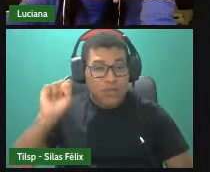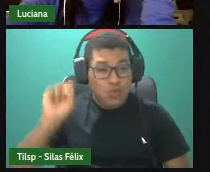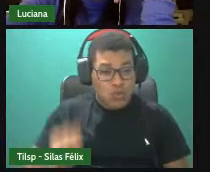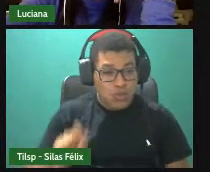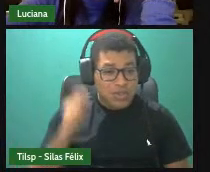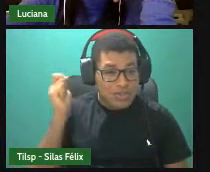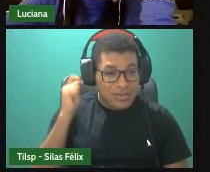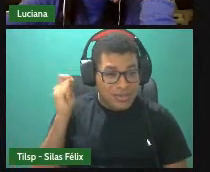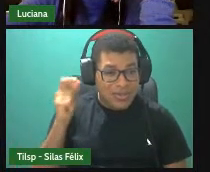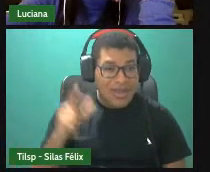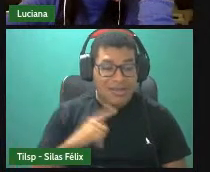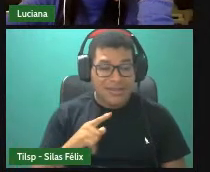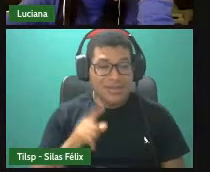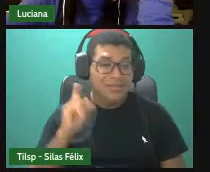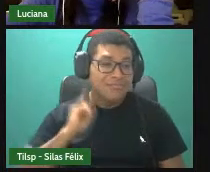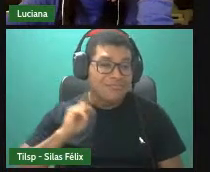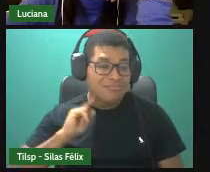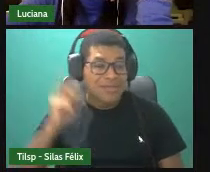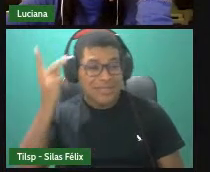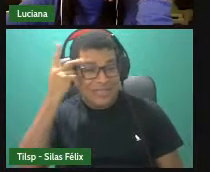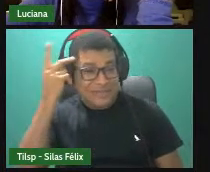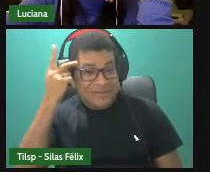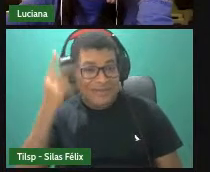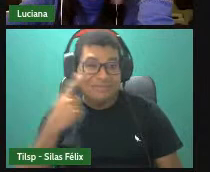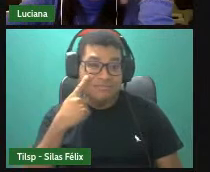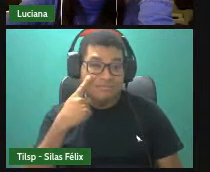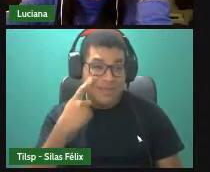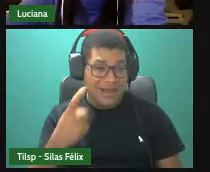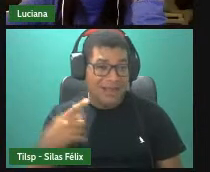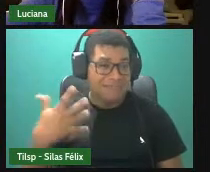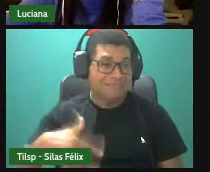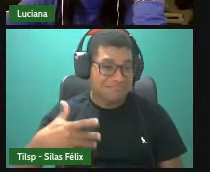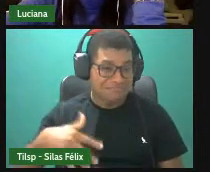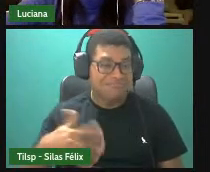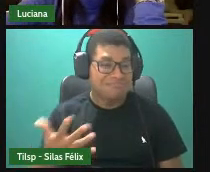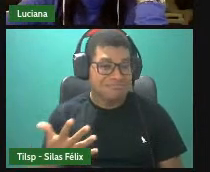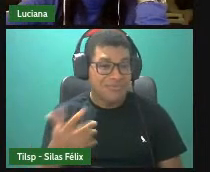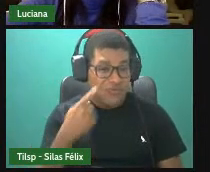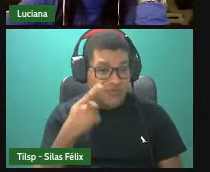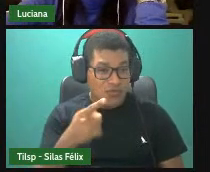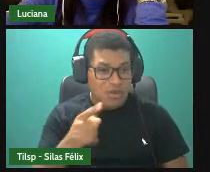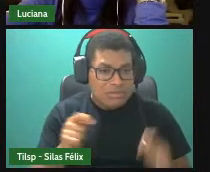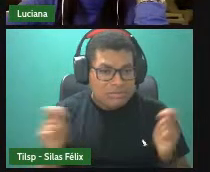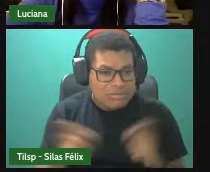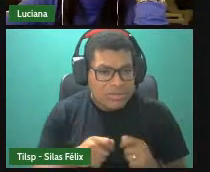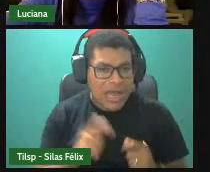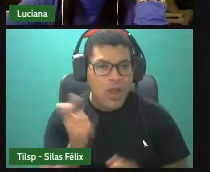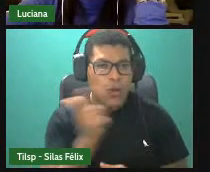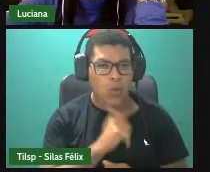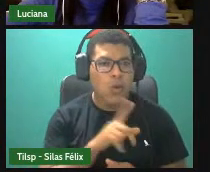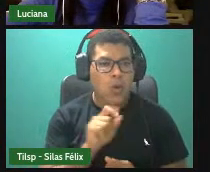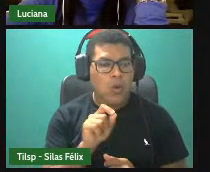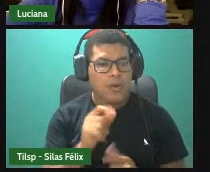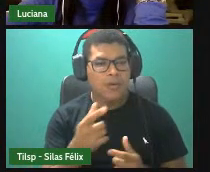Gerais, São Paulo, isso é bem interessante. E como é produtivo, né? Coletar